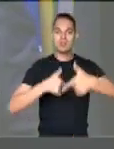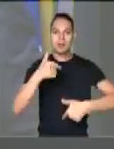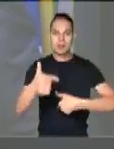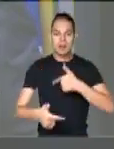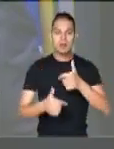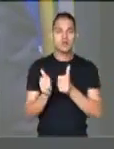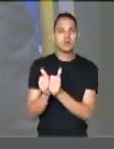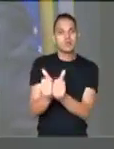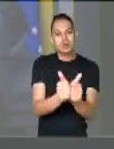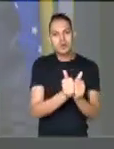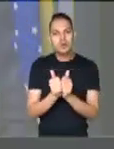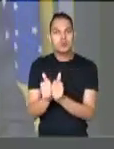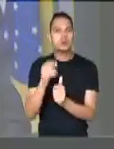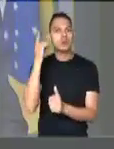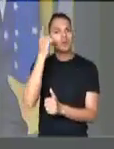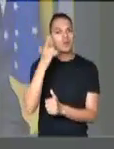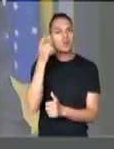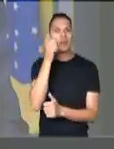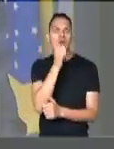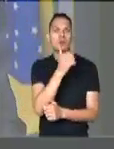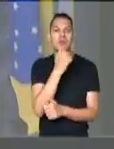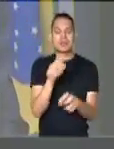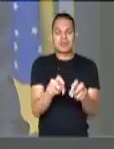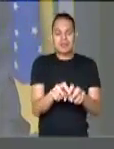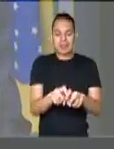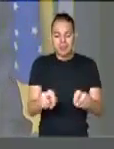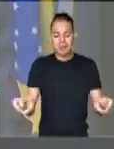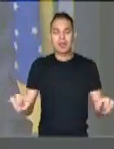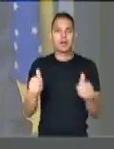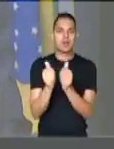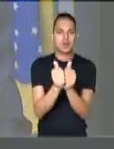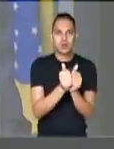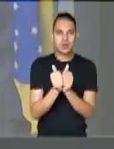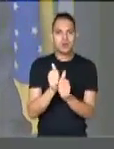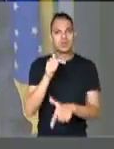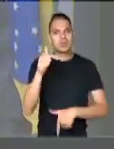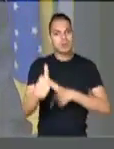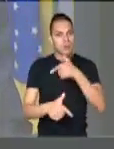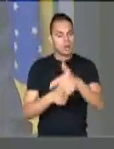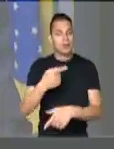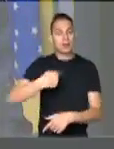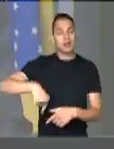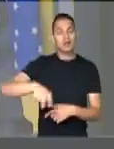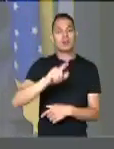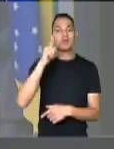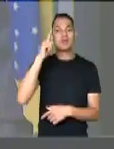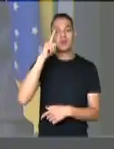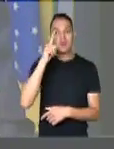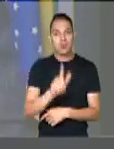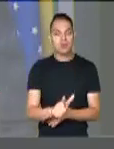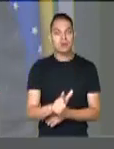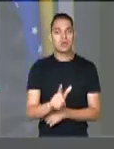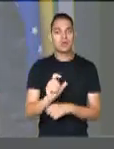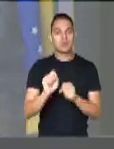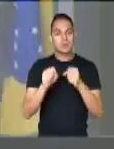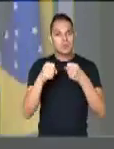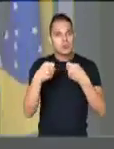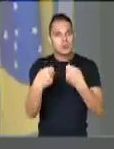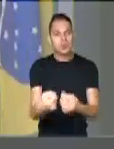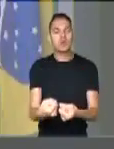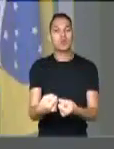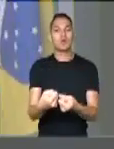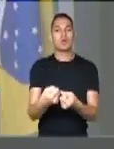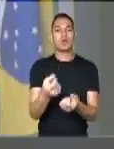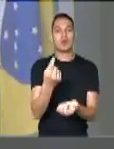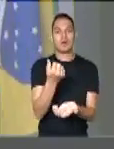em conjunto, todos os deputados e deputadas da bancada, para que possamos, evidentemente, carrear esforços no sentido de